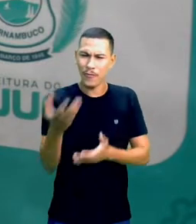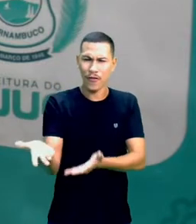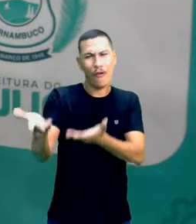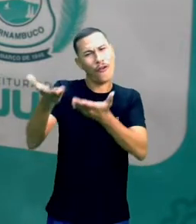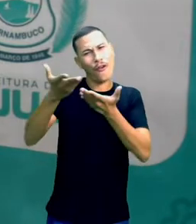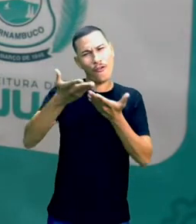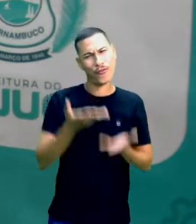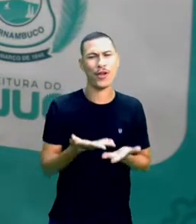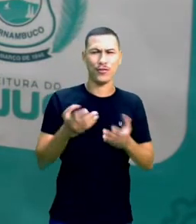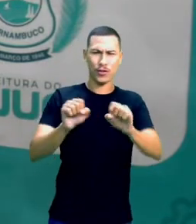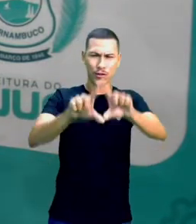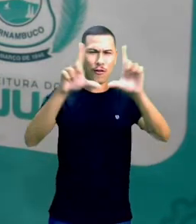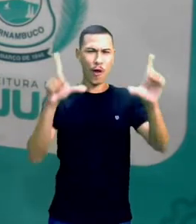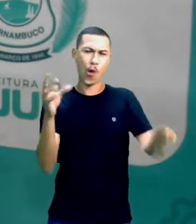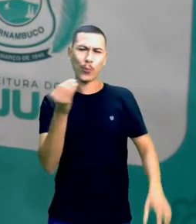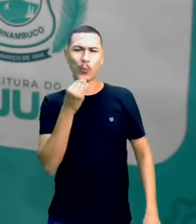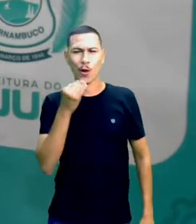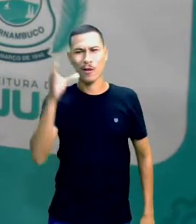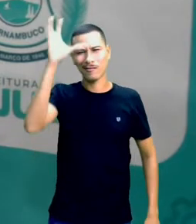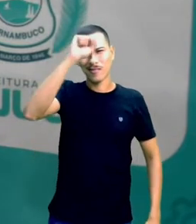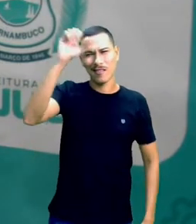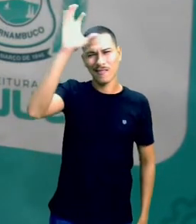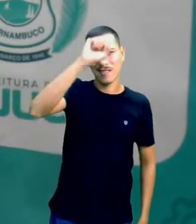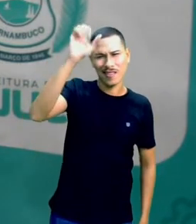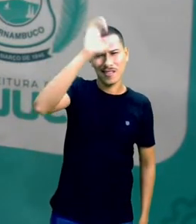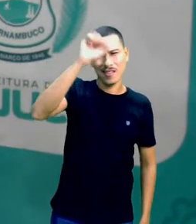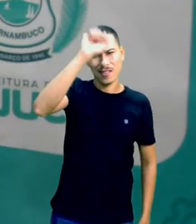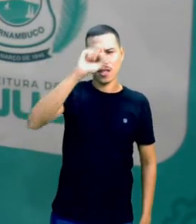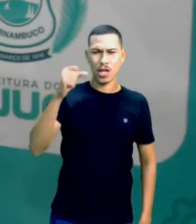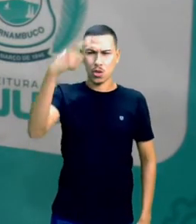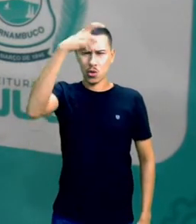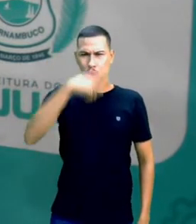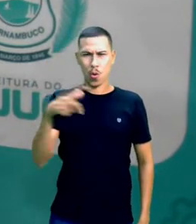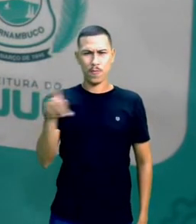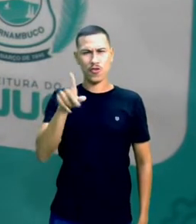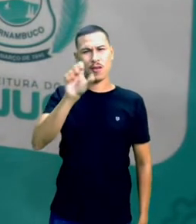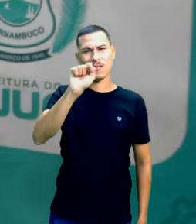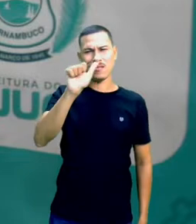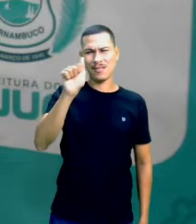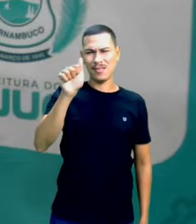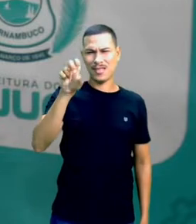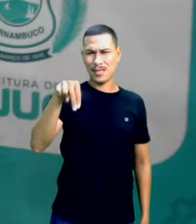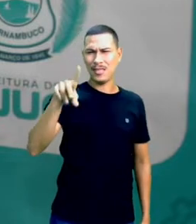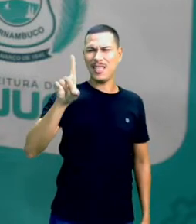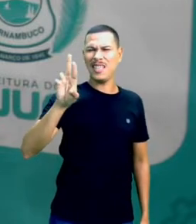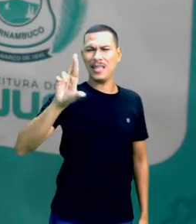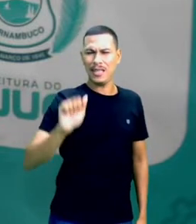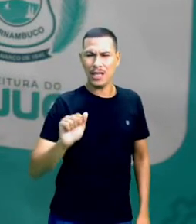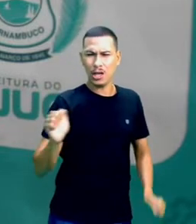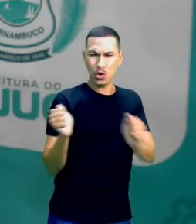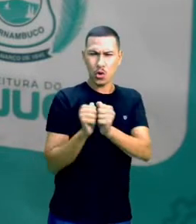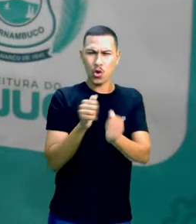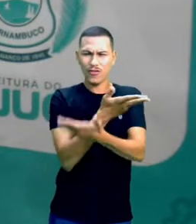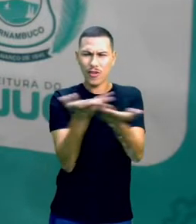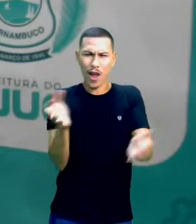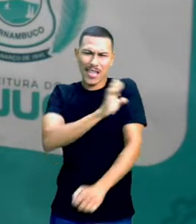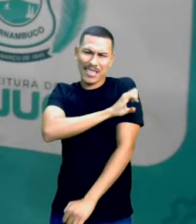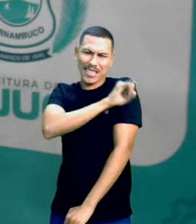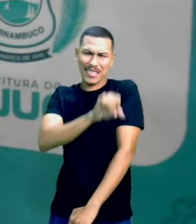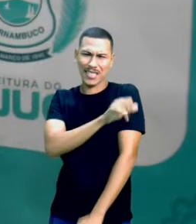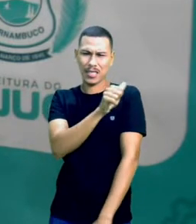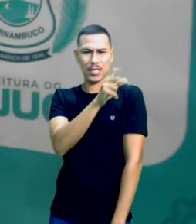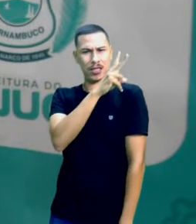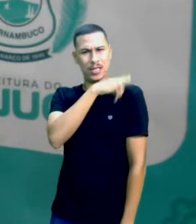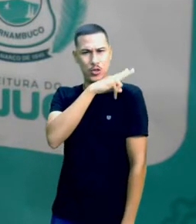Sejam bem-vindos a mais uma incrível oportunidade de aprendizagem. Eu sou a professora Sandra Lopes e estou com vocês na ESA